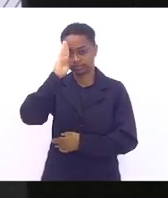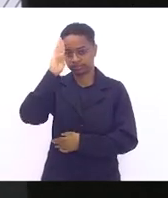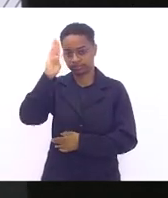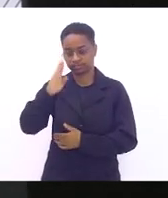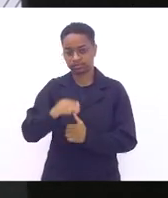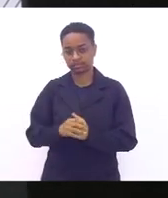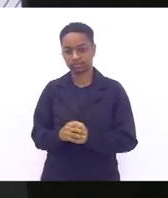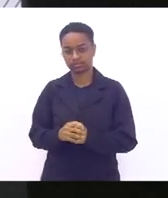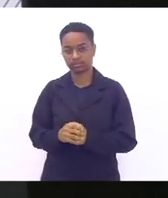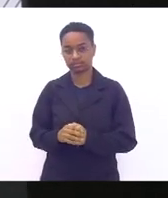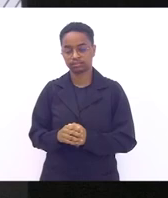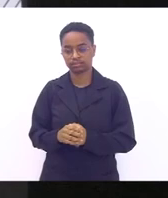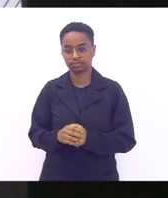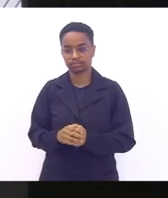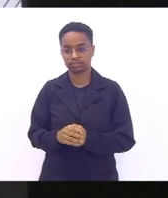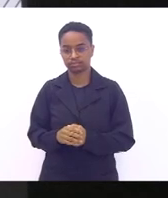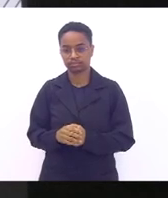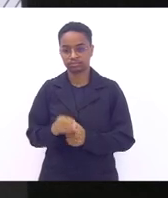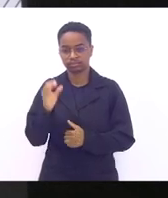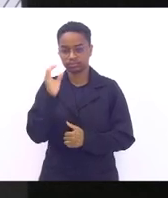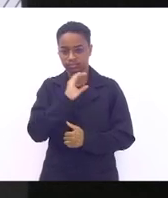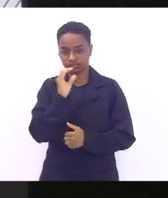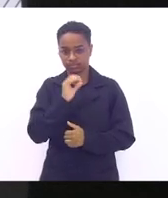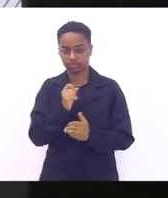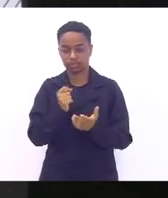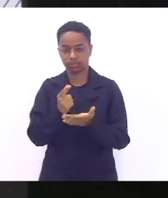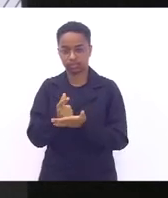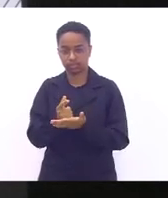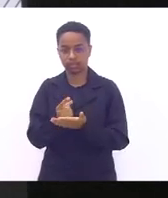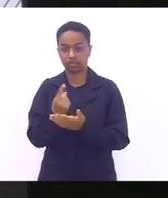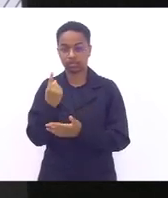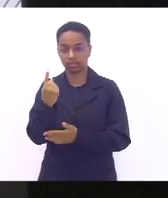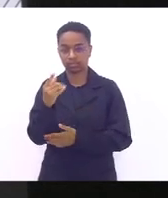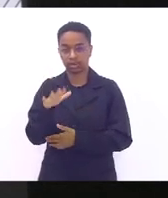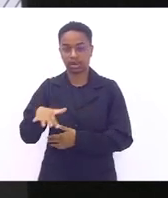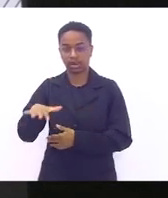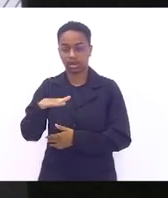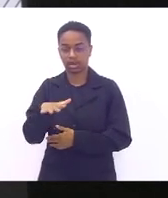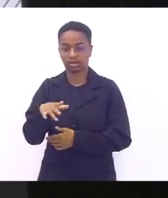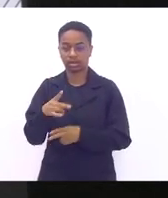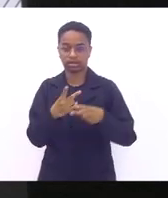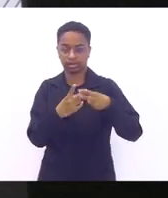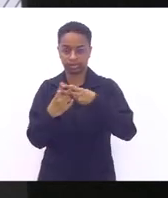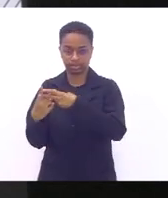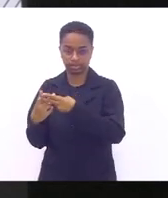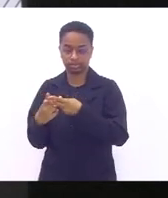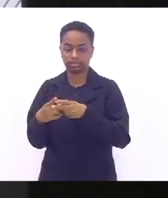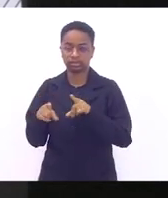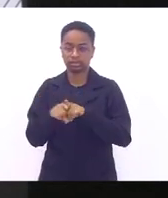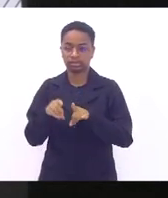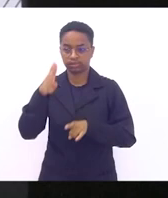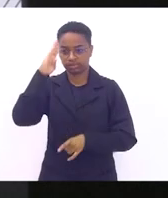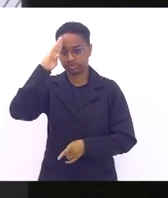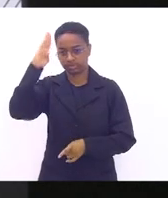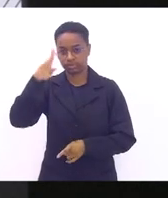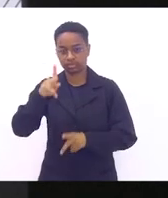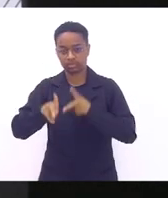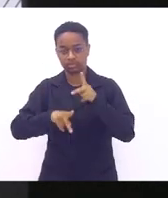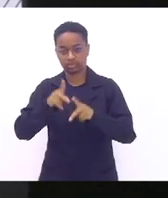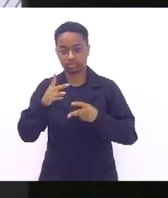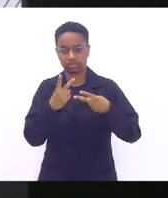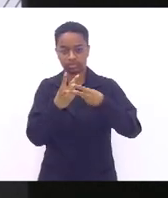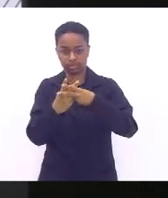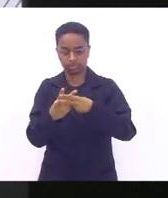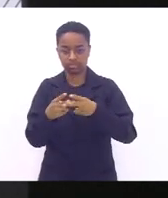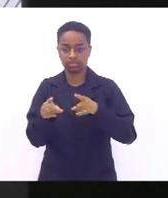prioritariamente, né, em condições emergenciais, uma para o sanatório penal, priorizando a população privada de